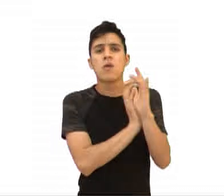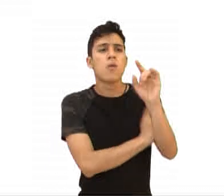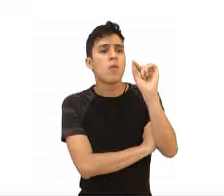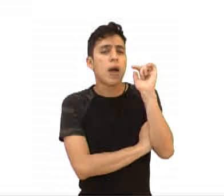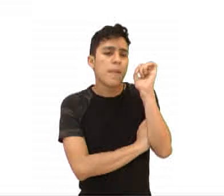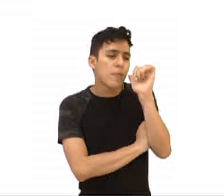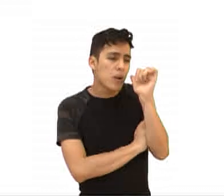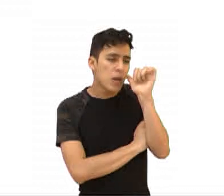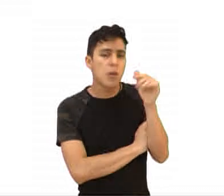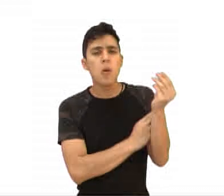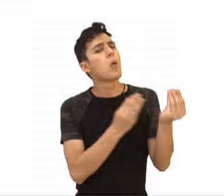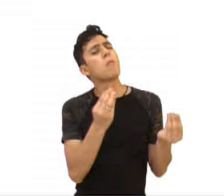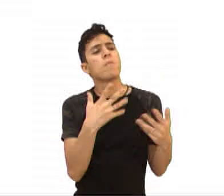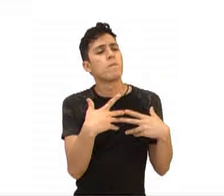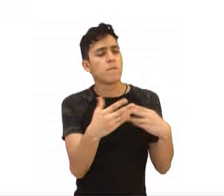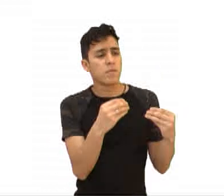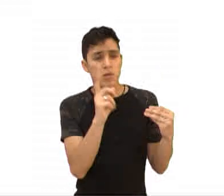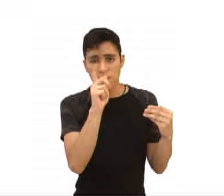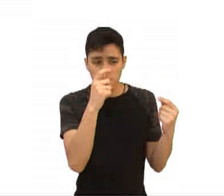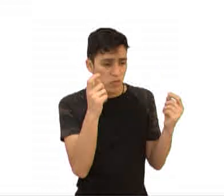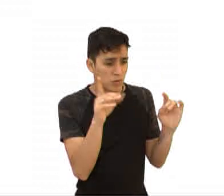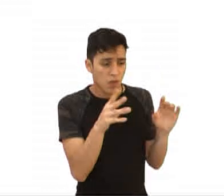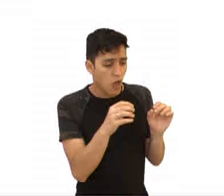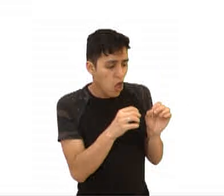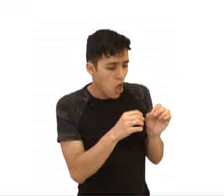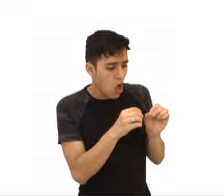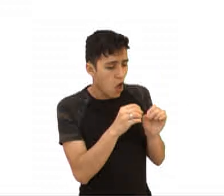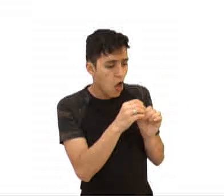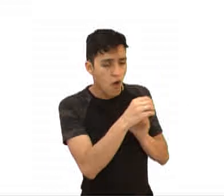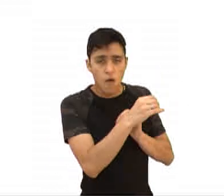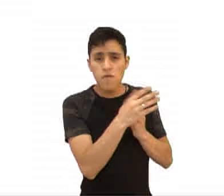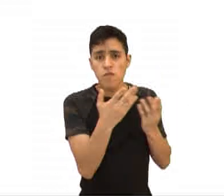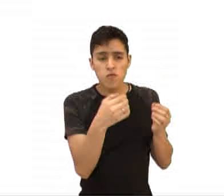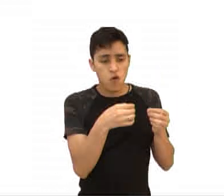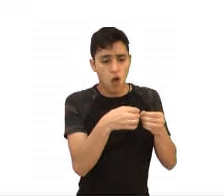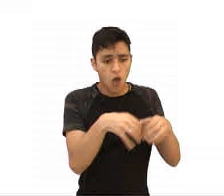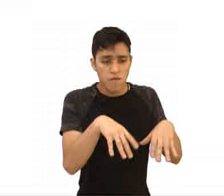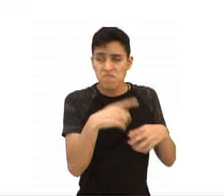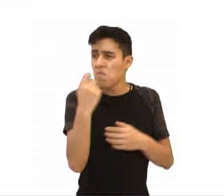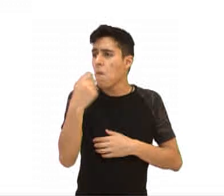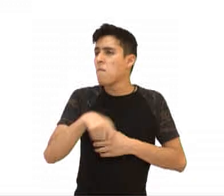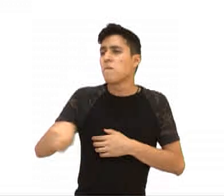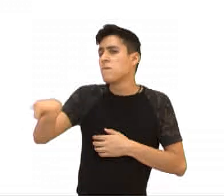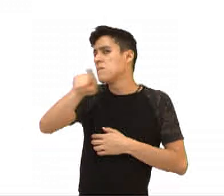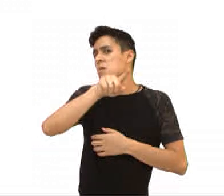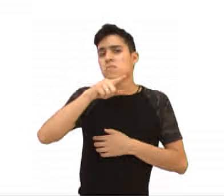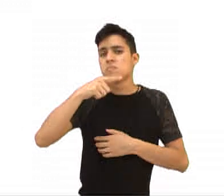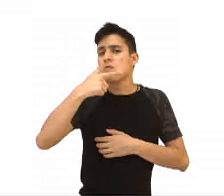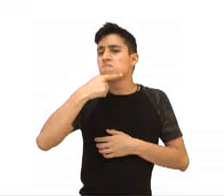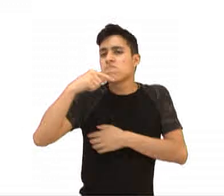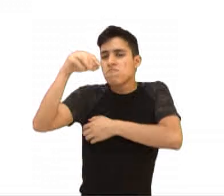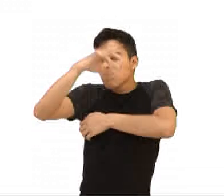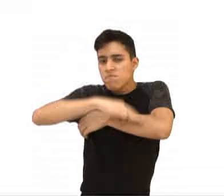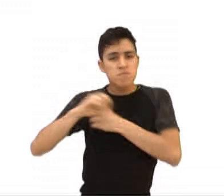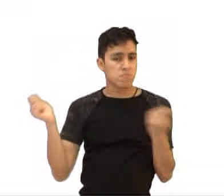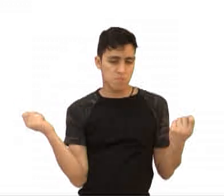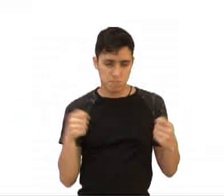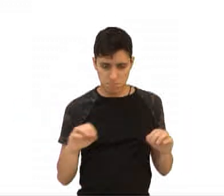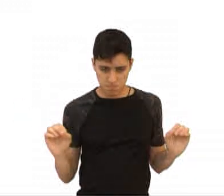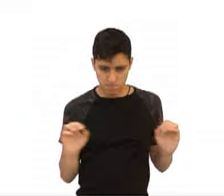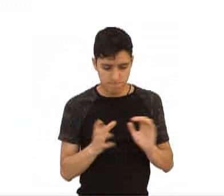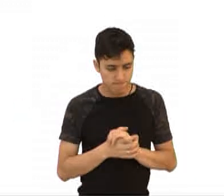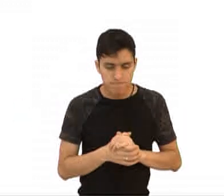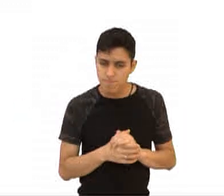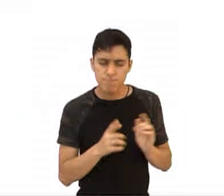reproduzem a partir da produção de ovos sem a intervenção dos machos, em um processo conhecido como partenogênese. A espécie está restrita